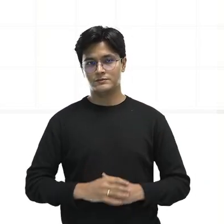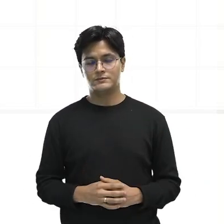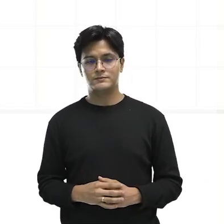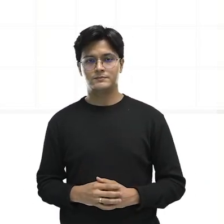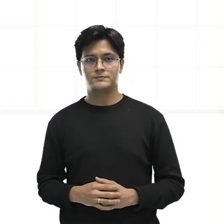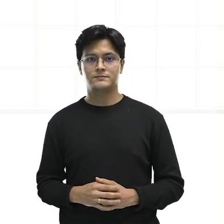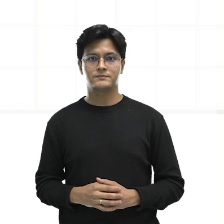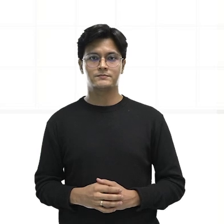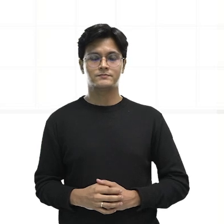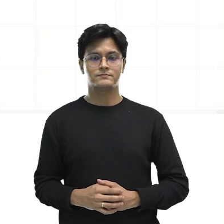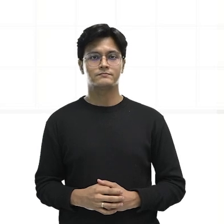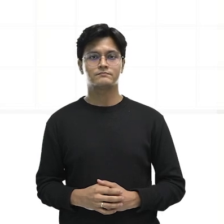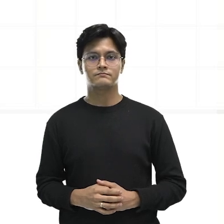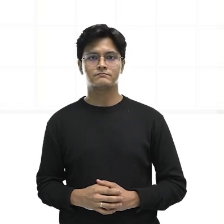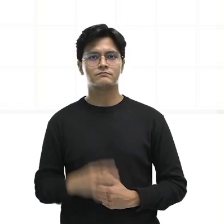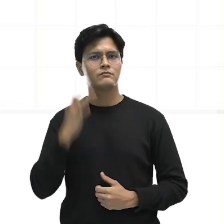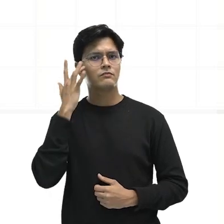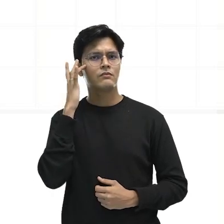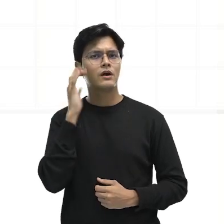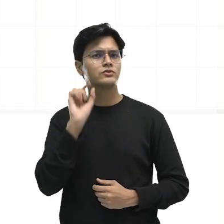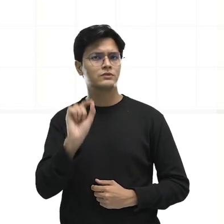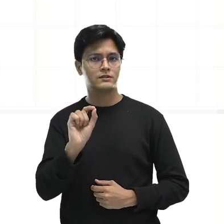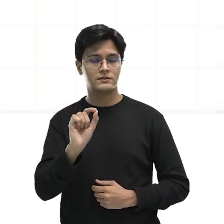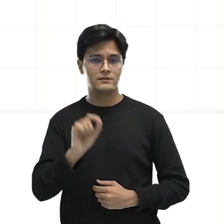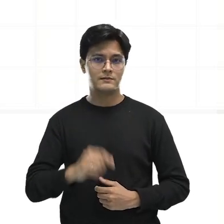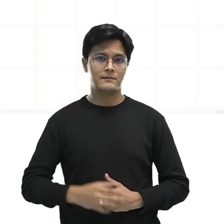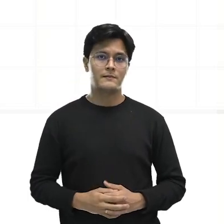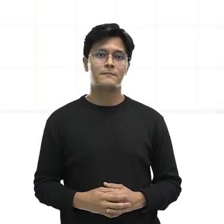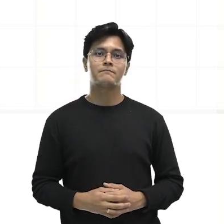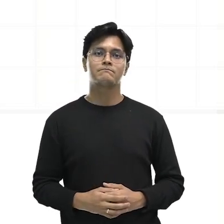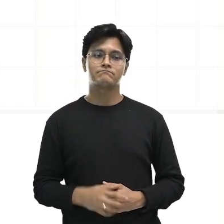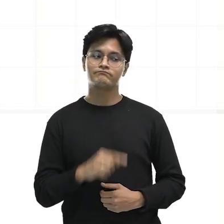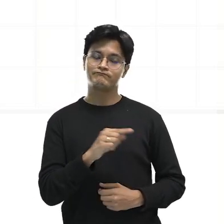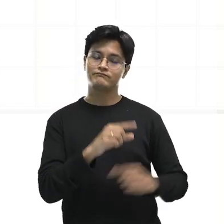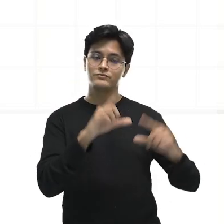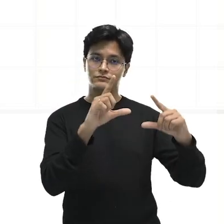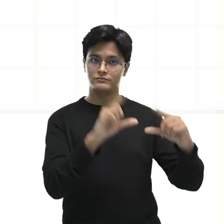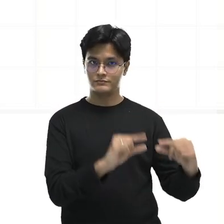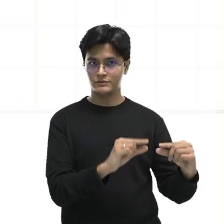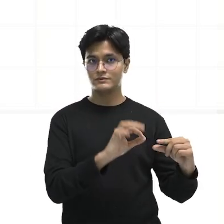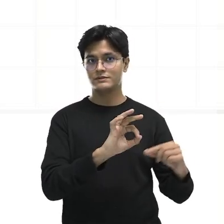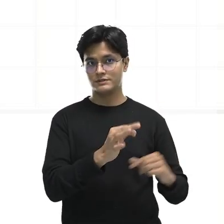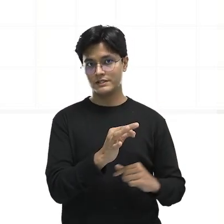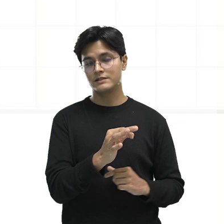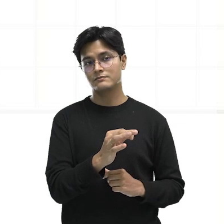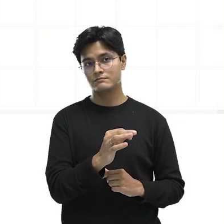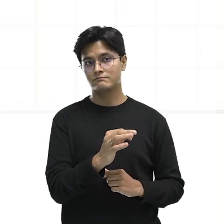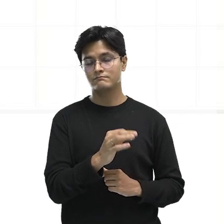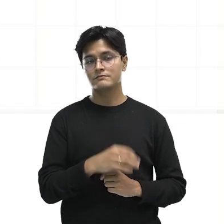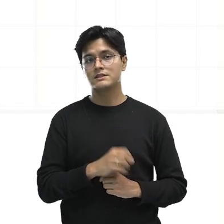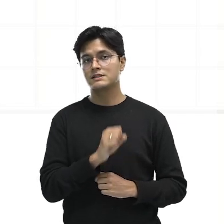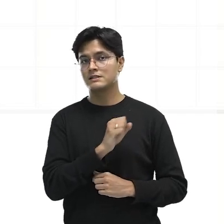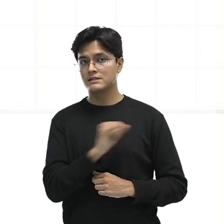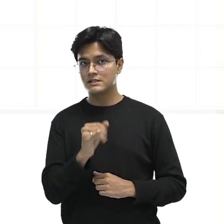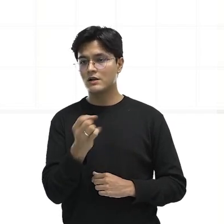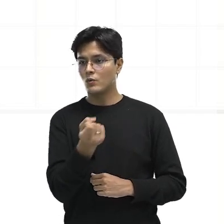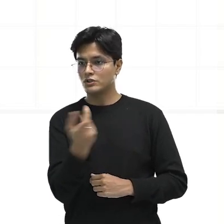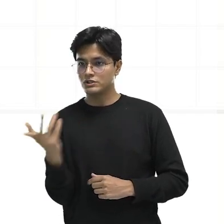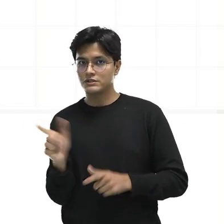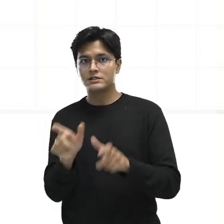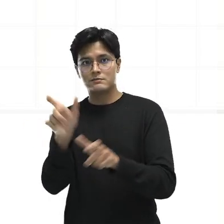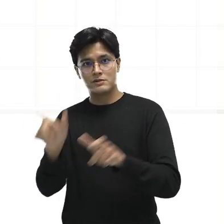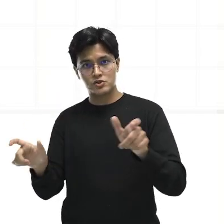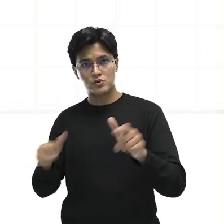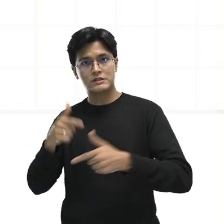a diminuir? O que você acha? Tem que diminuir, né, pessoal? Porque se eu aumentei a quantidade de